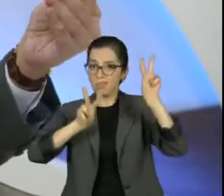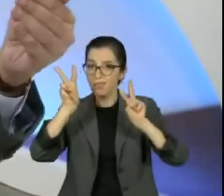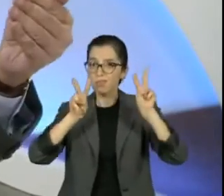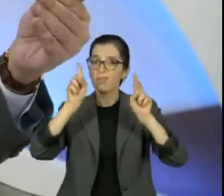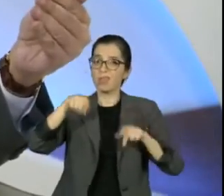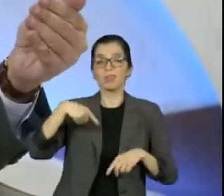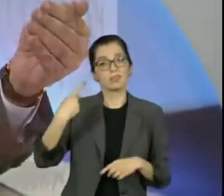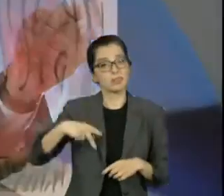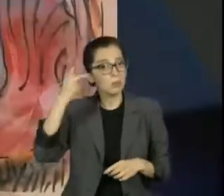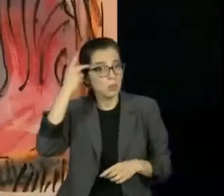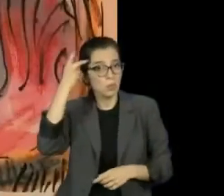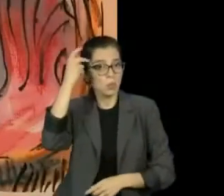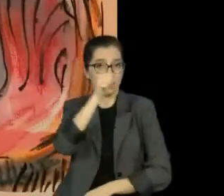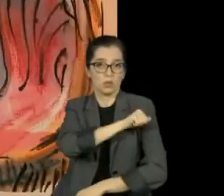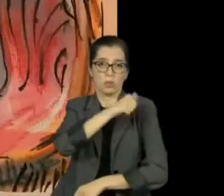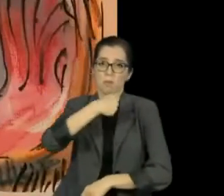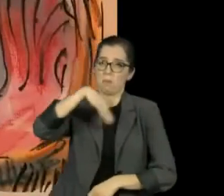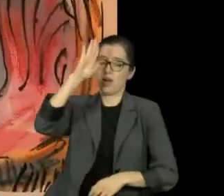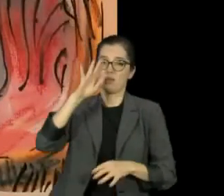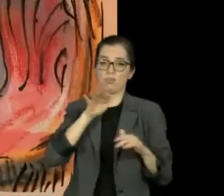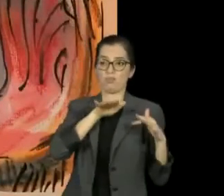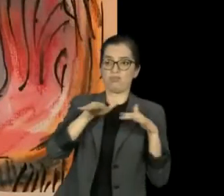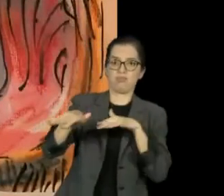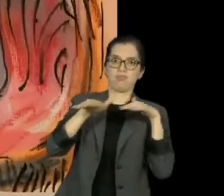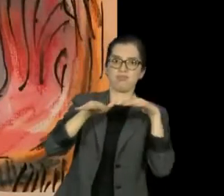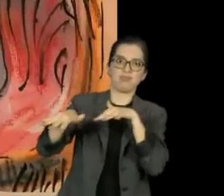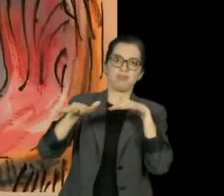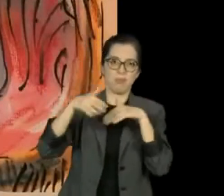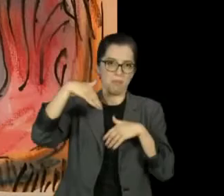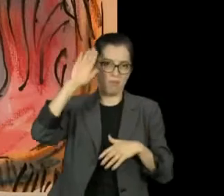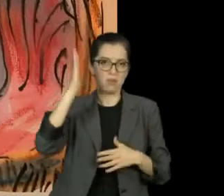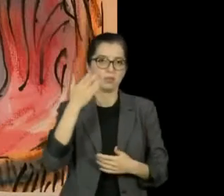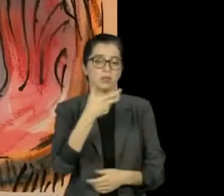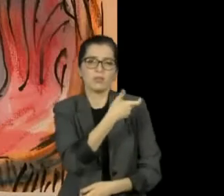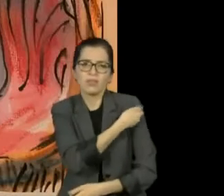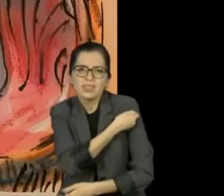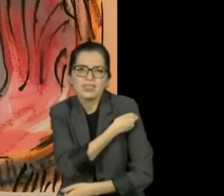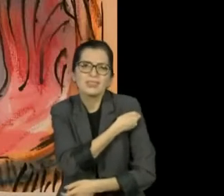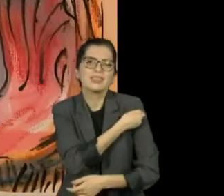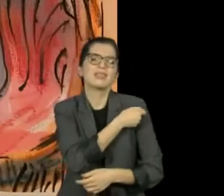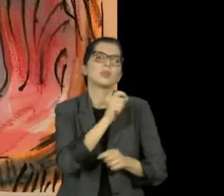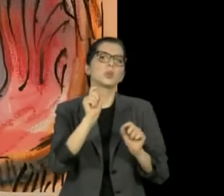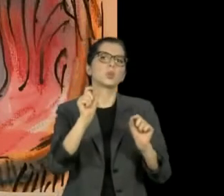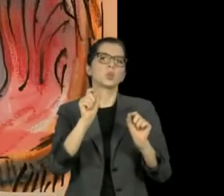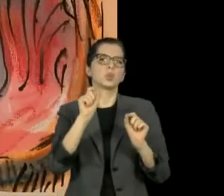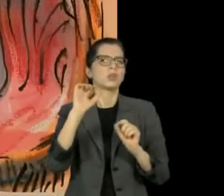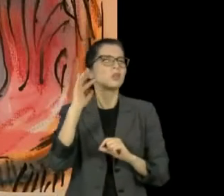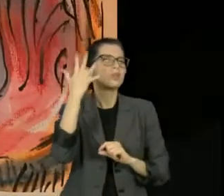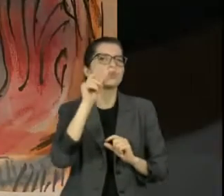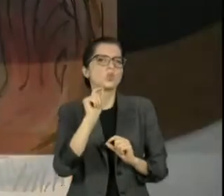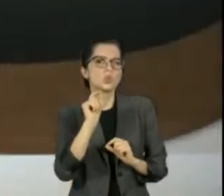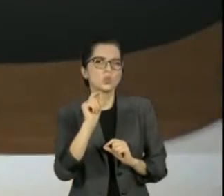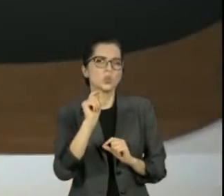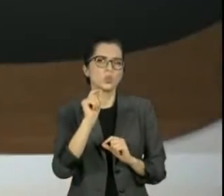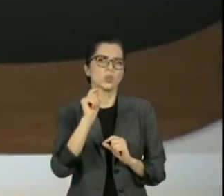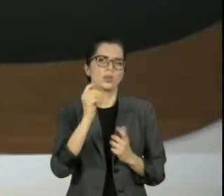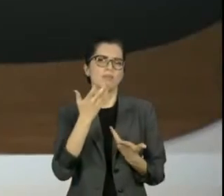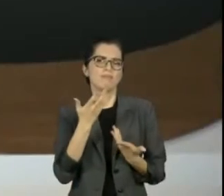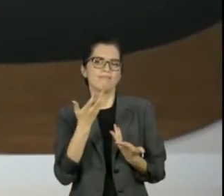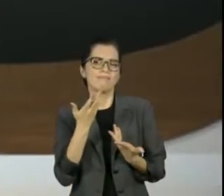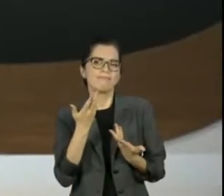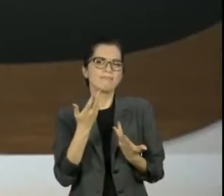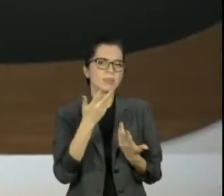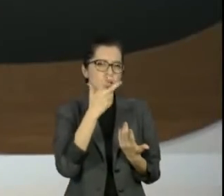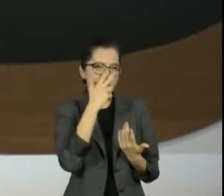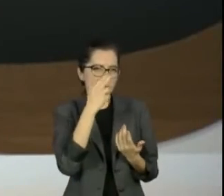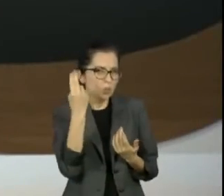pouco provável que haja uma imunização em massa até lá. Na verdade, quase impossível, né? Como é que até o carnaval. Muito pouco provável que haja